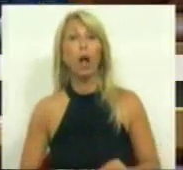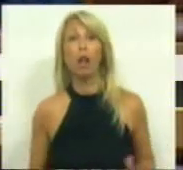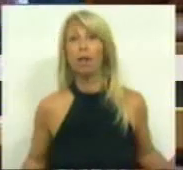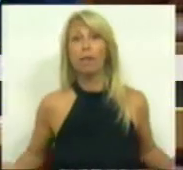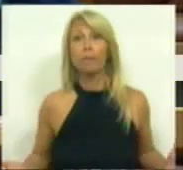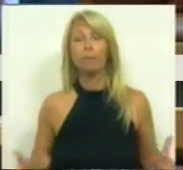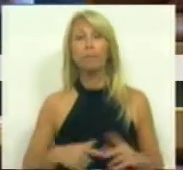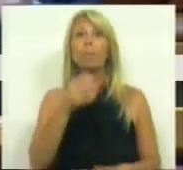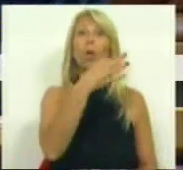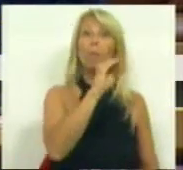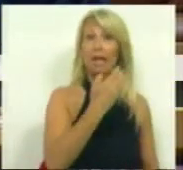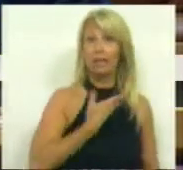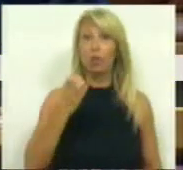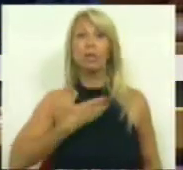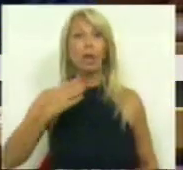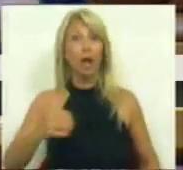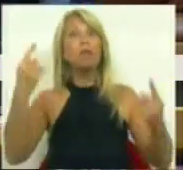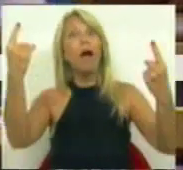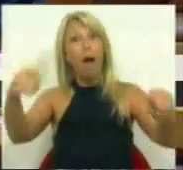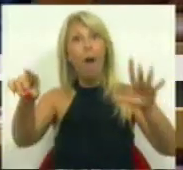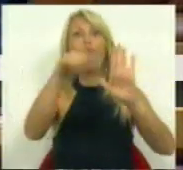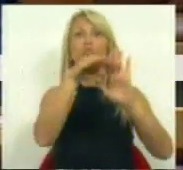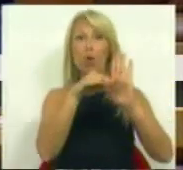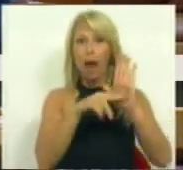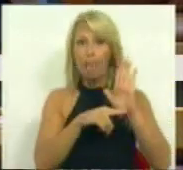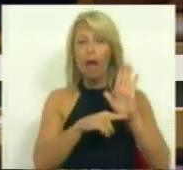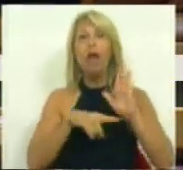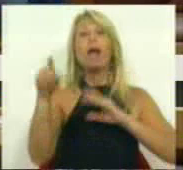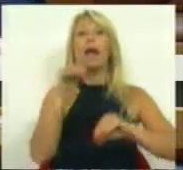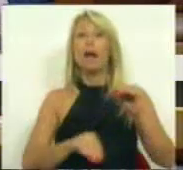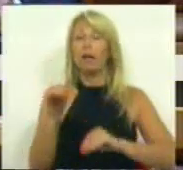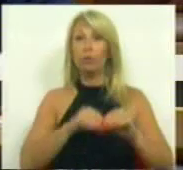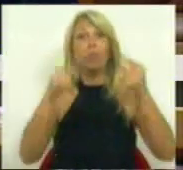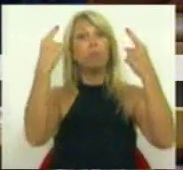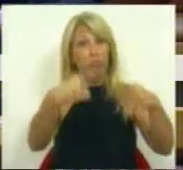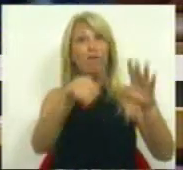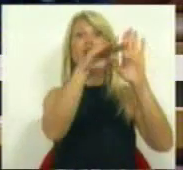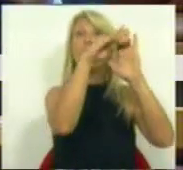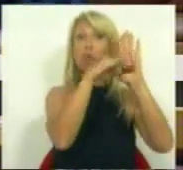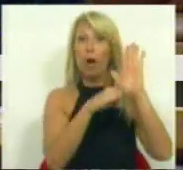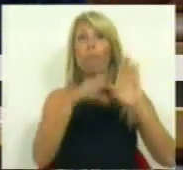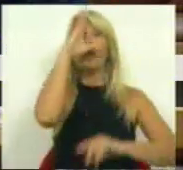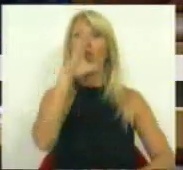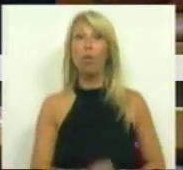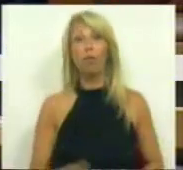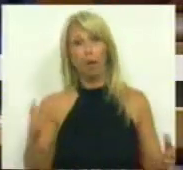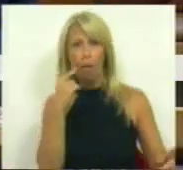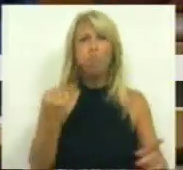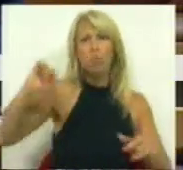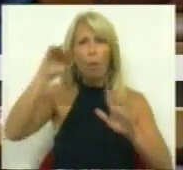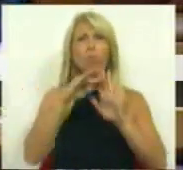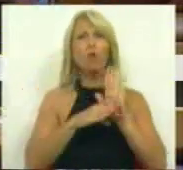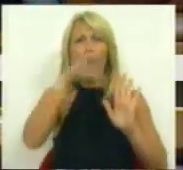e o CDS tinham programas eleitorais. O PSD e o CDS elaboraram um programa de governo. Aliás, violação de programa de governo é